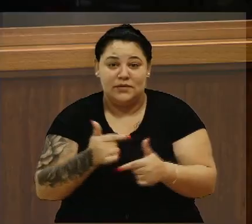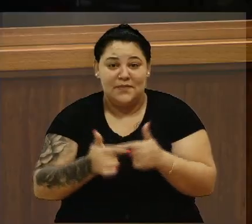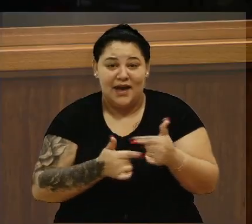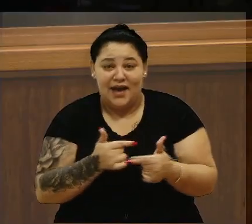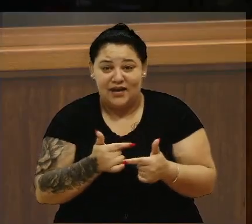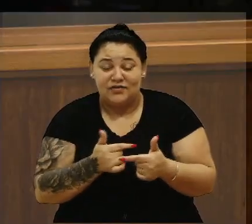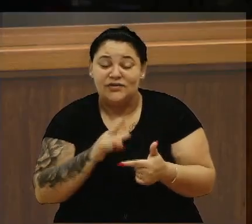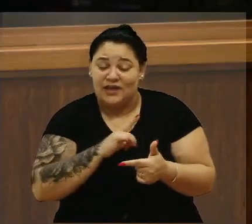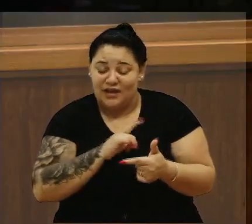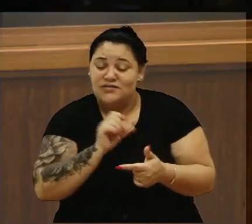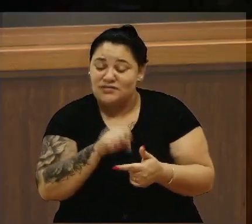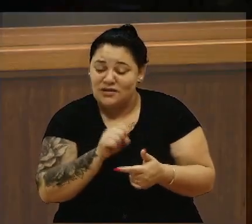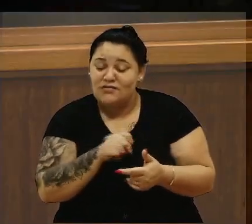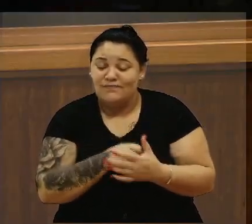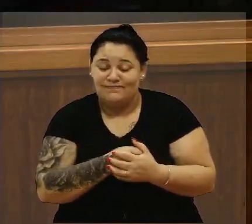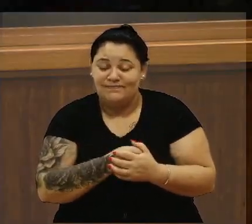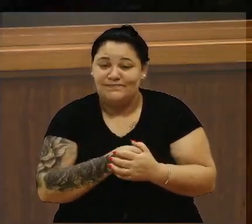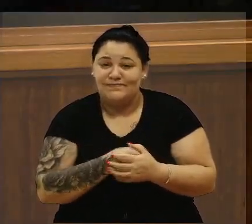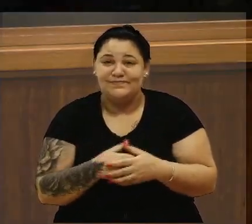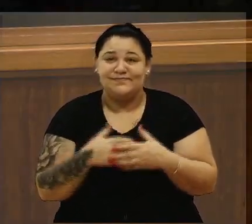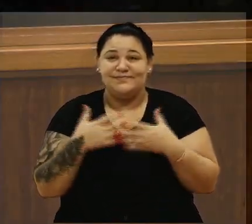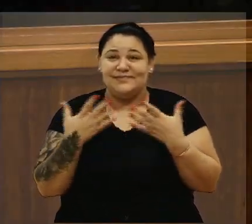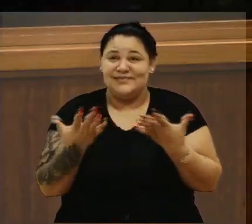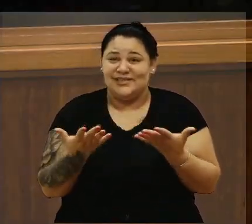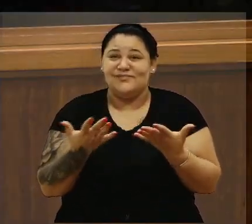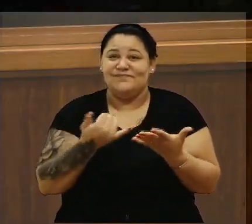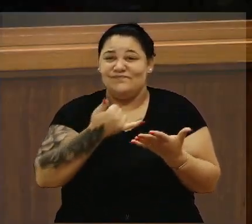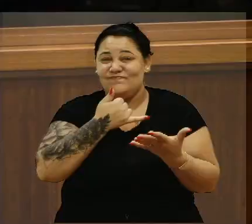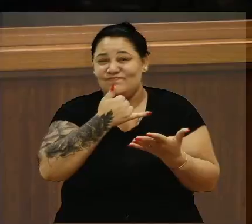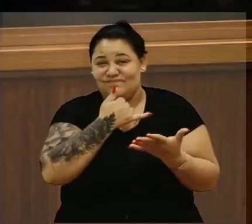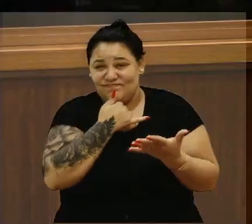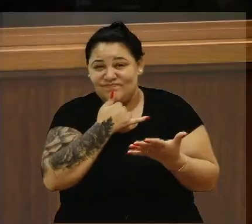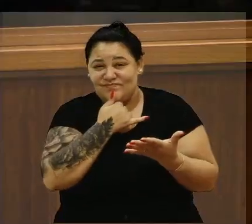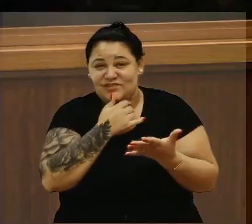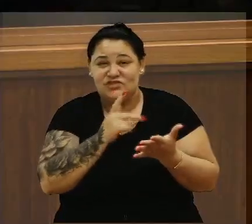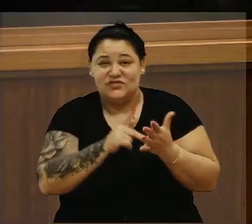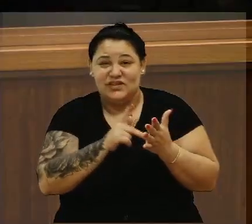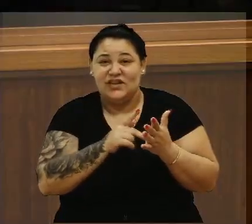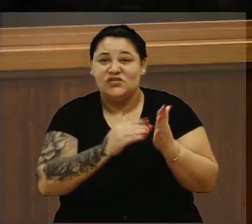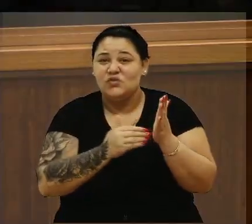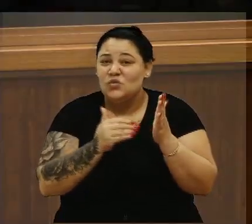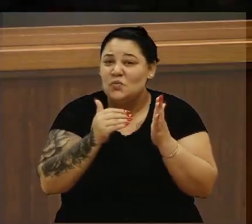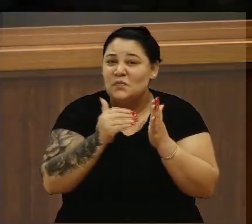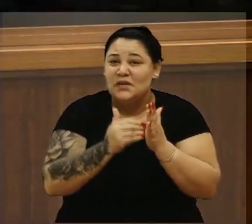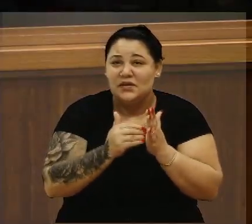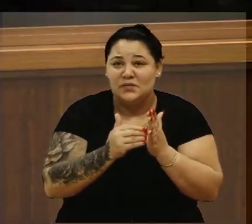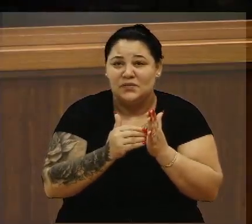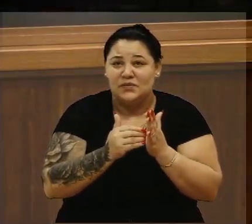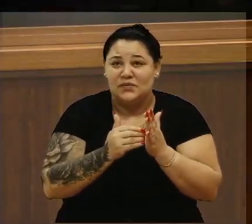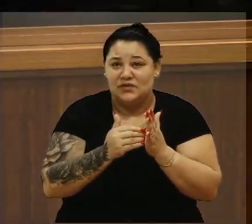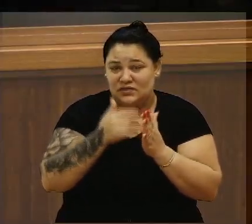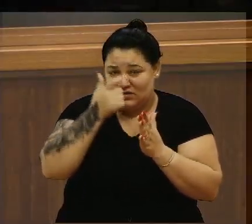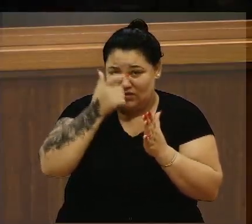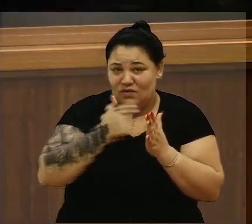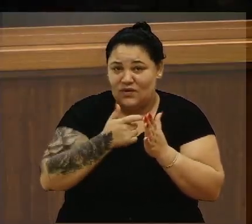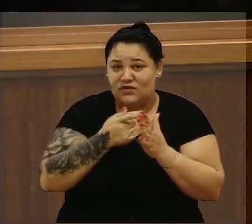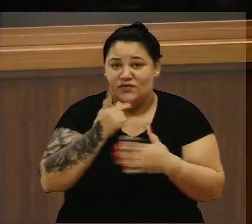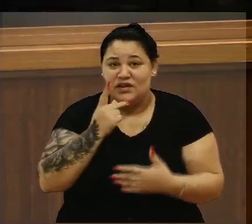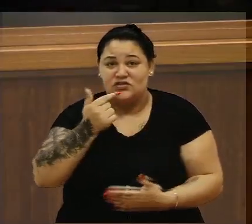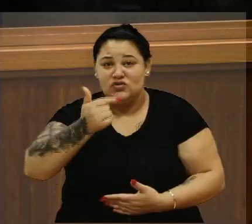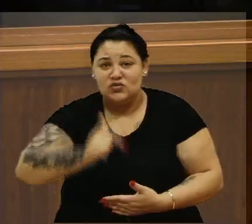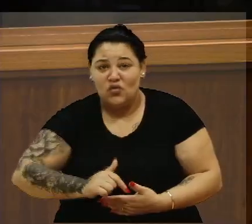está tendo. Então, fica decepcionante, no mínimo, e talvez, já falei ontem, vou repetir,